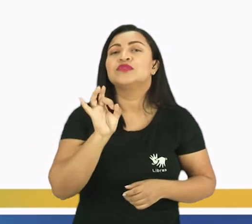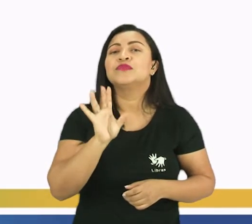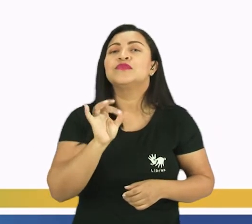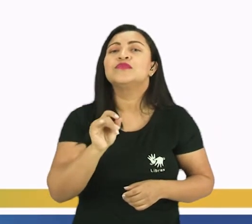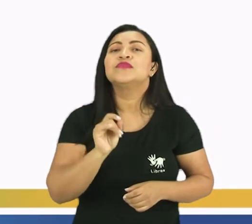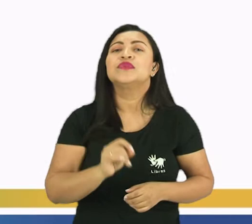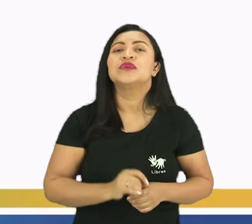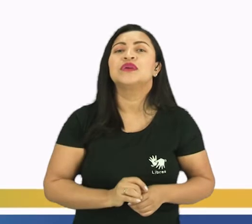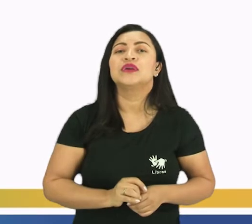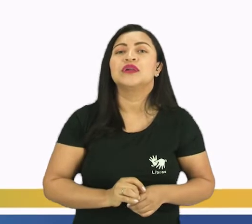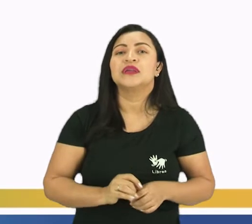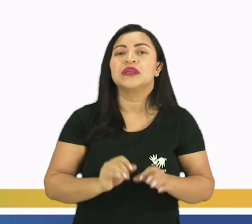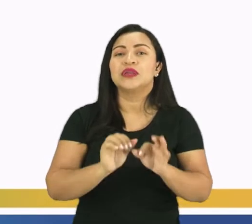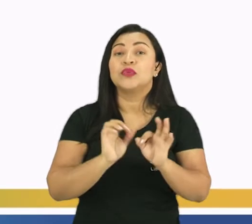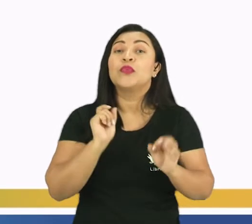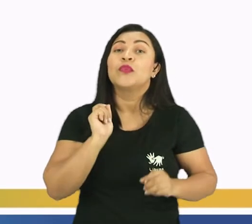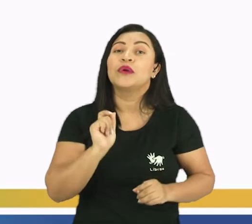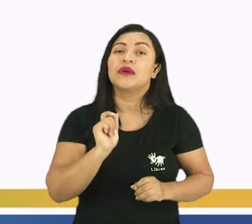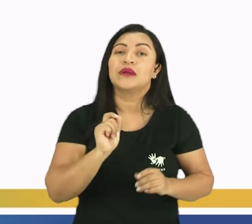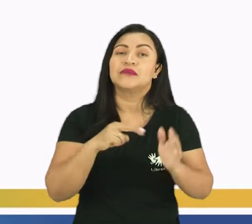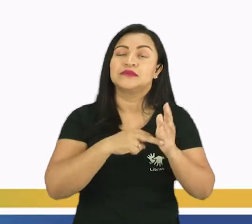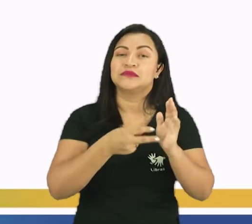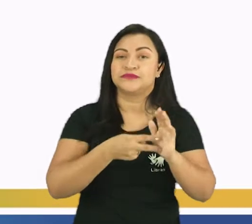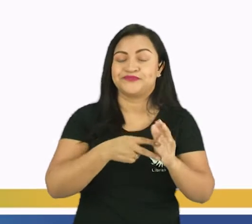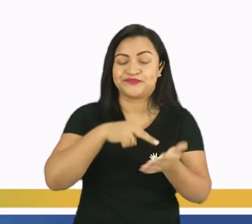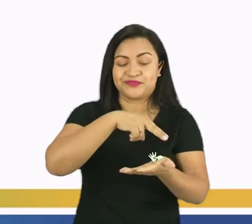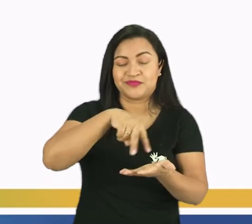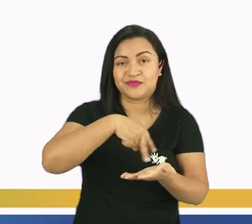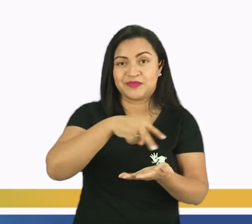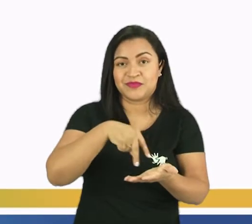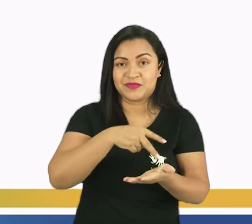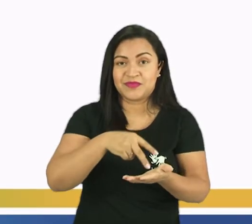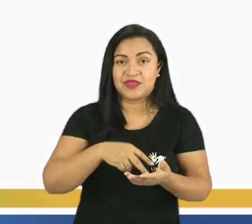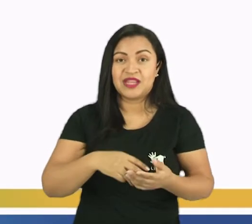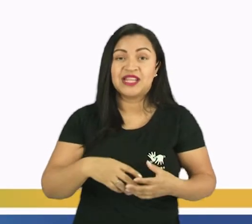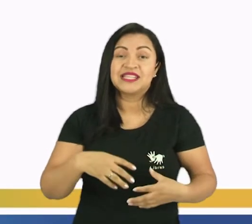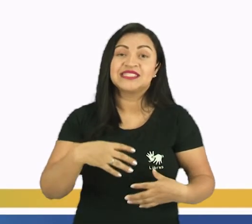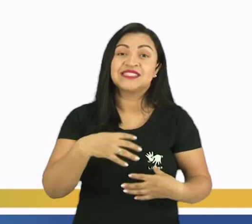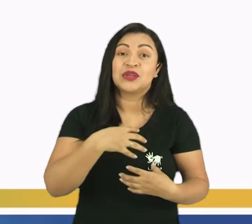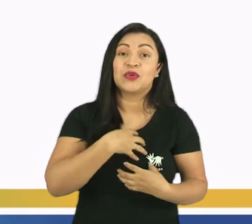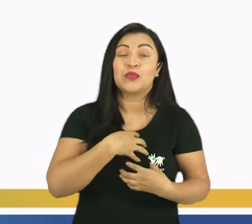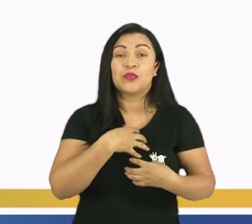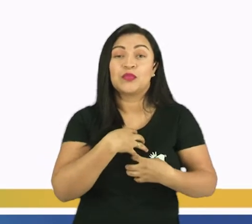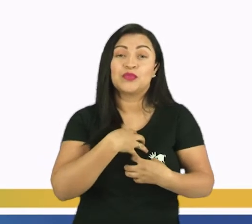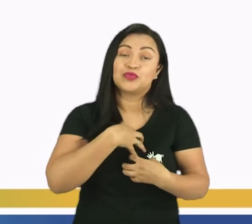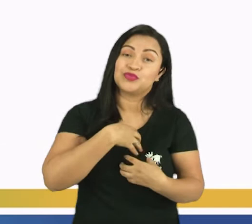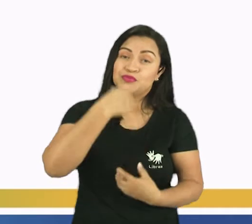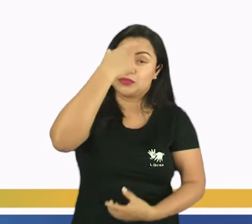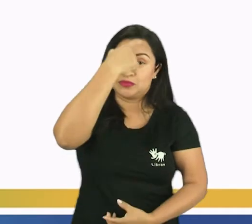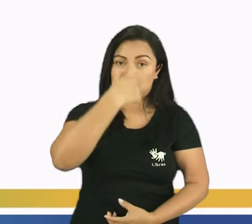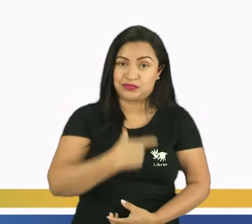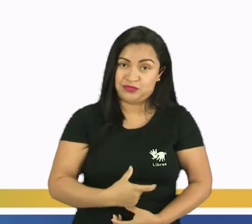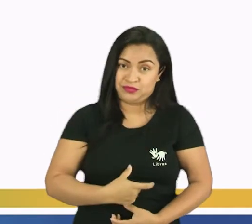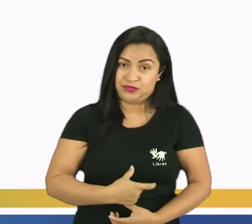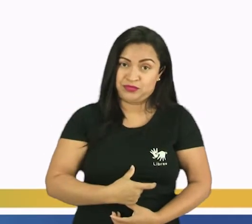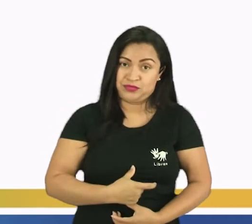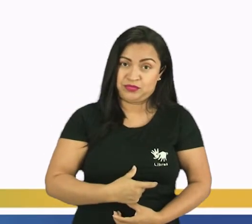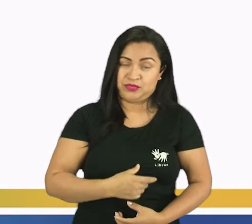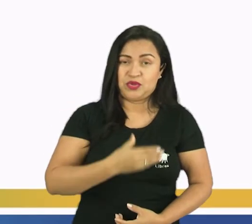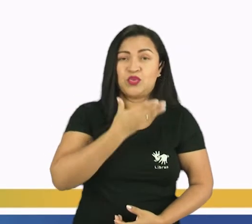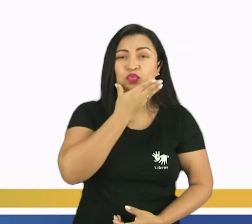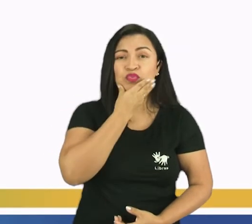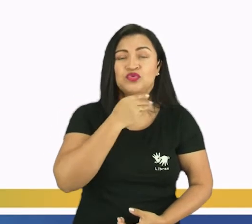dança. Vamos lá. Dançar é definido como a manifestação instintiva do ser humano. Os homens já se